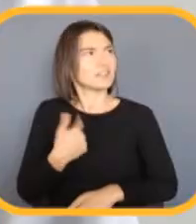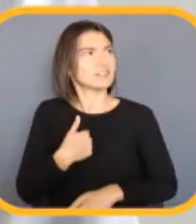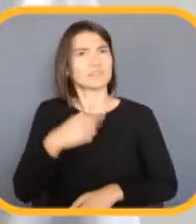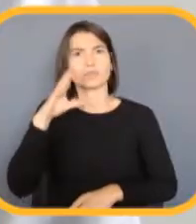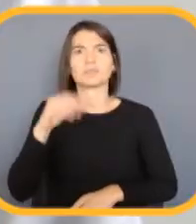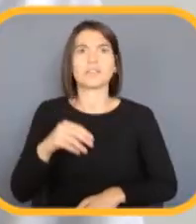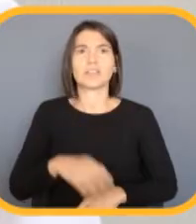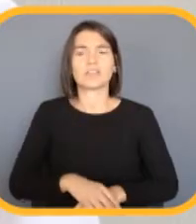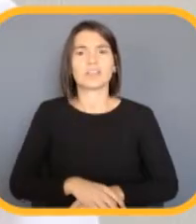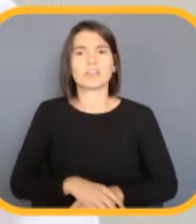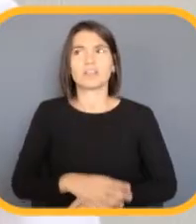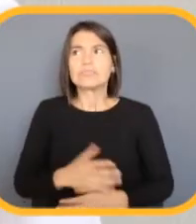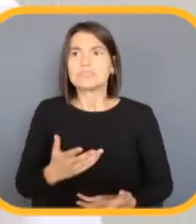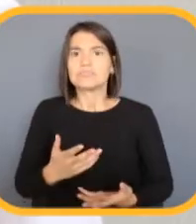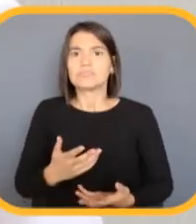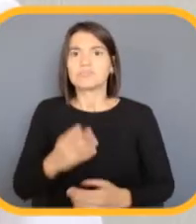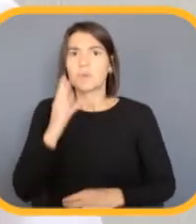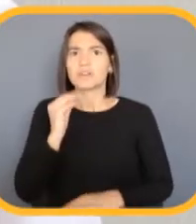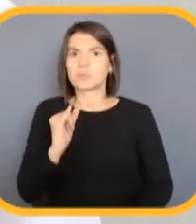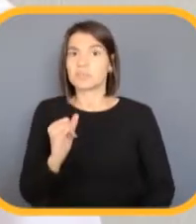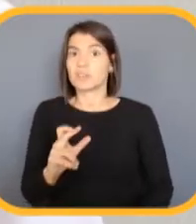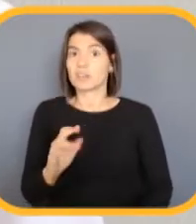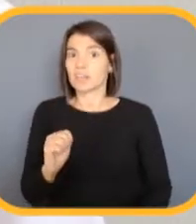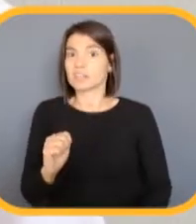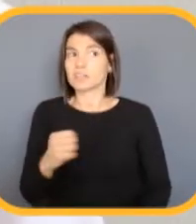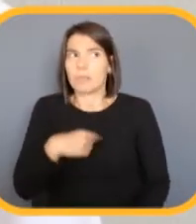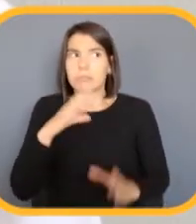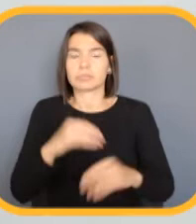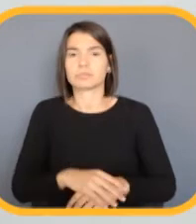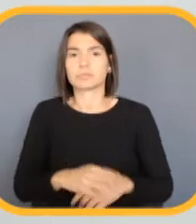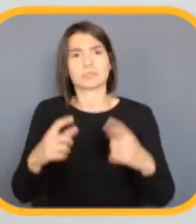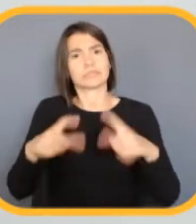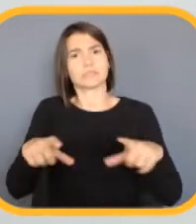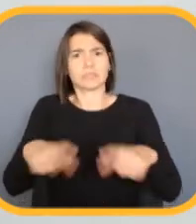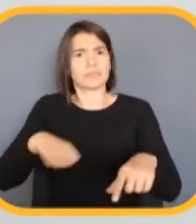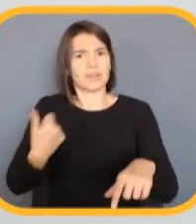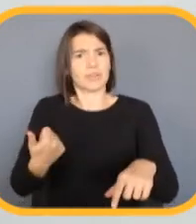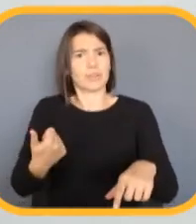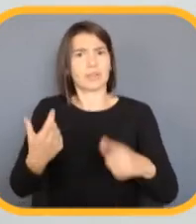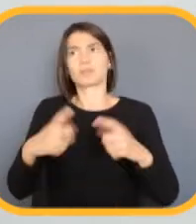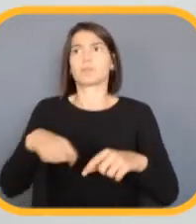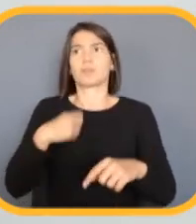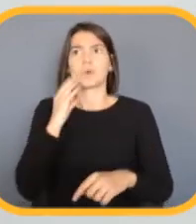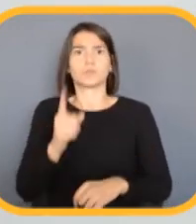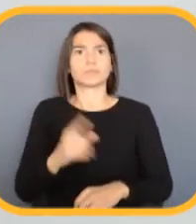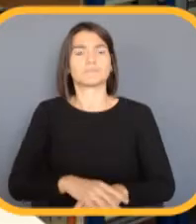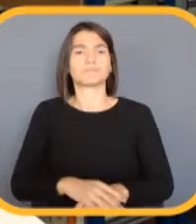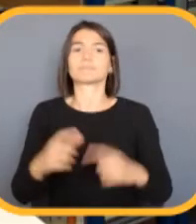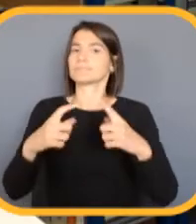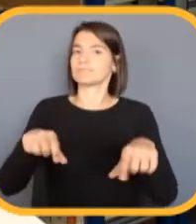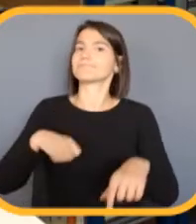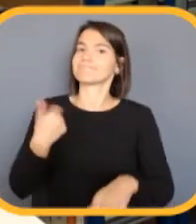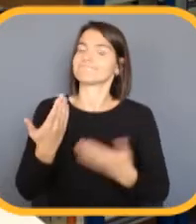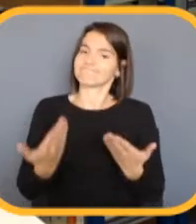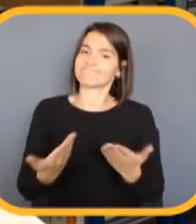Não faço a mínima ideia. Eu acho que é o IRS, não sei. O recibo verde, não sei, a partir deve ser isso. O